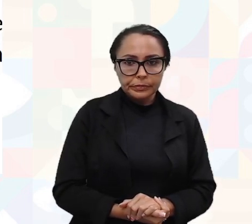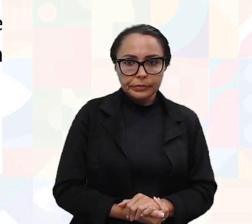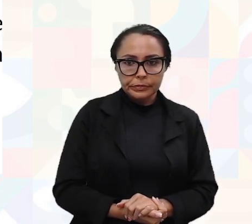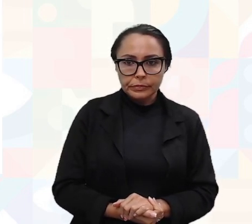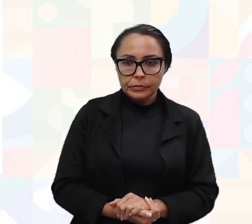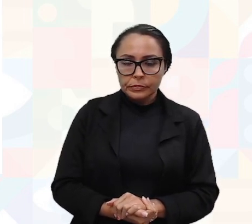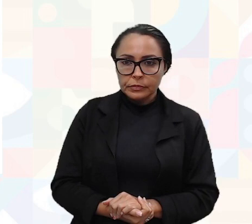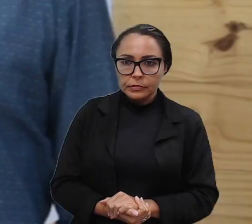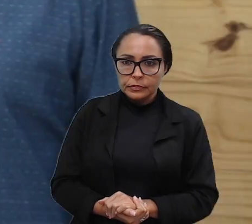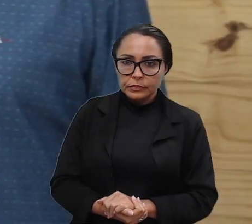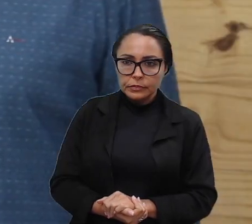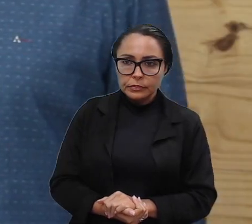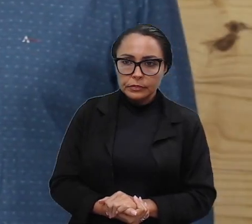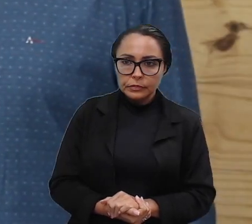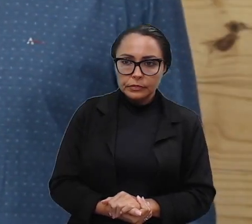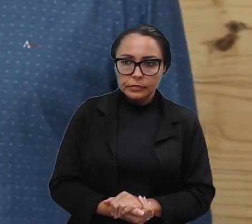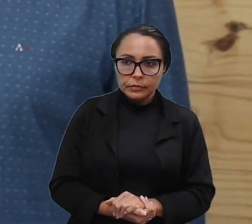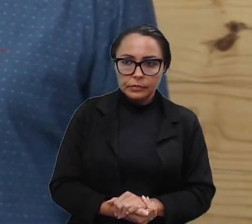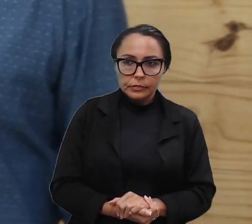Ó.